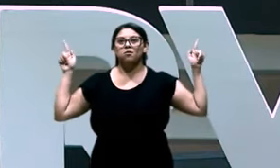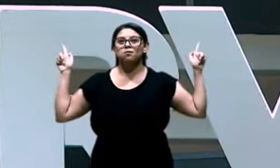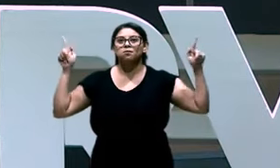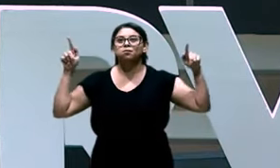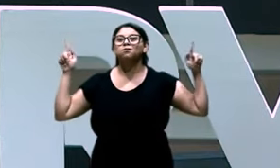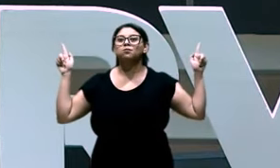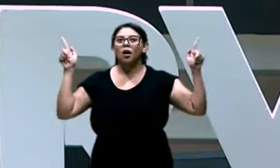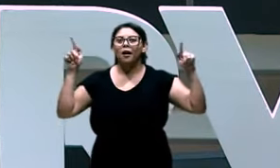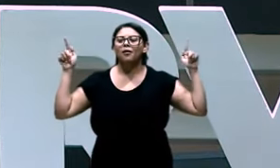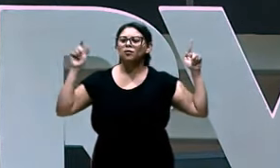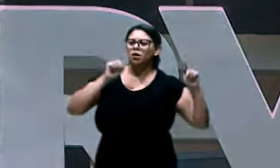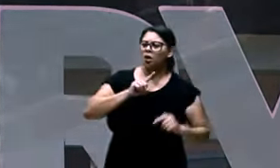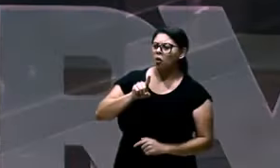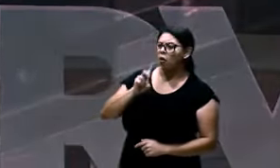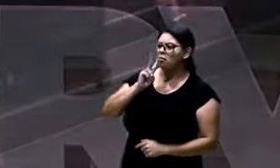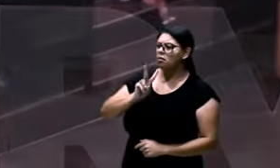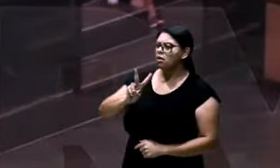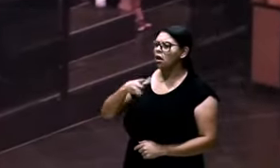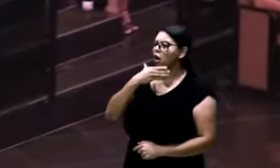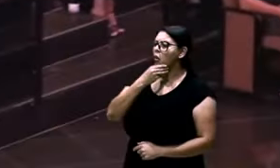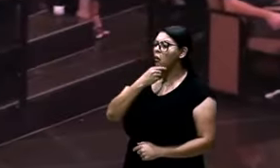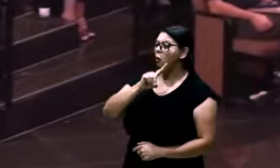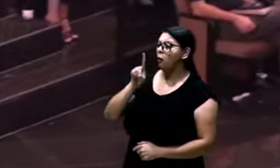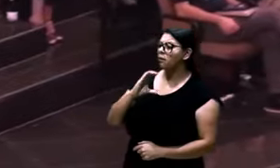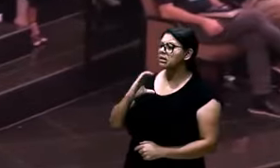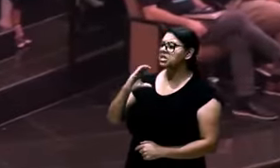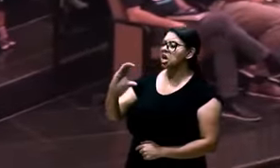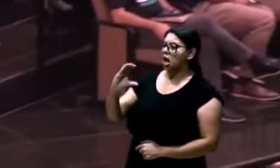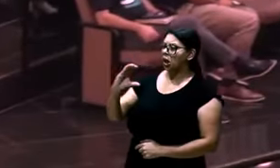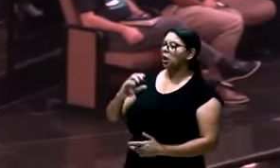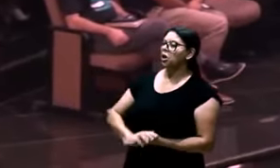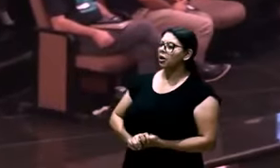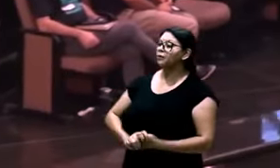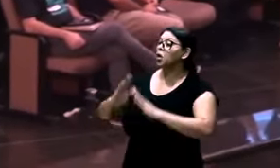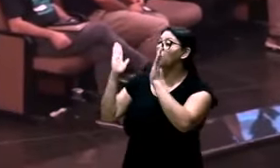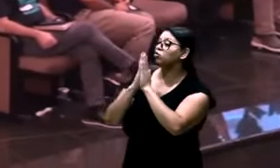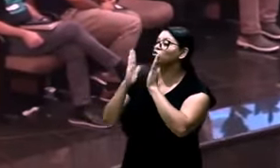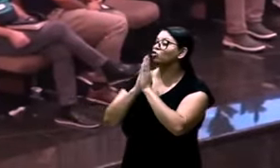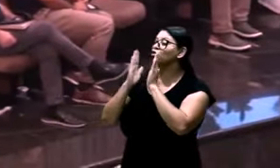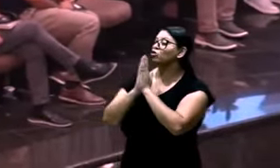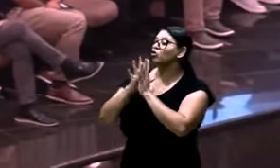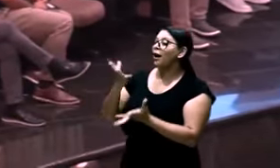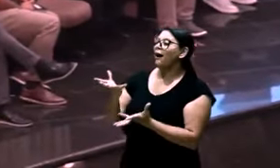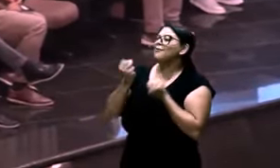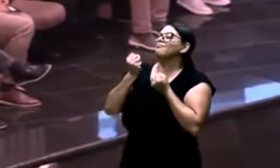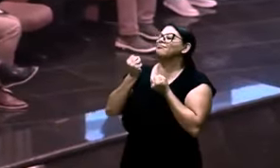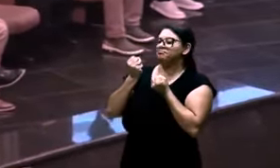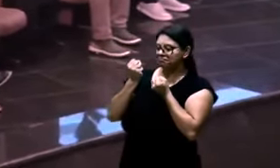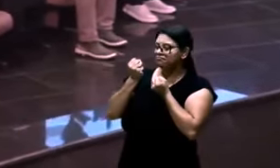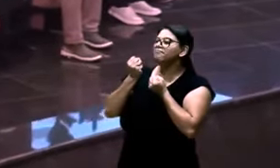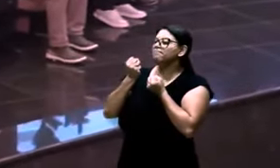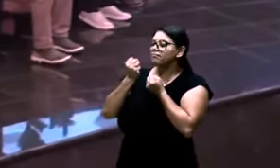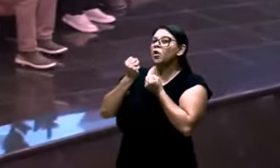gentileza, Zacarias, as tuas orações, as tuas, só quem ora já levantou a